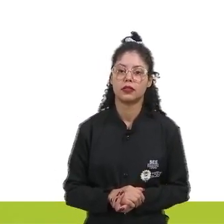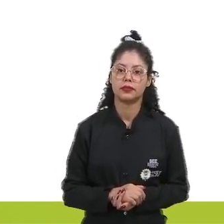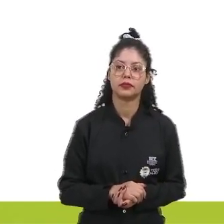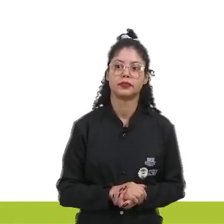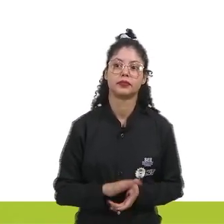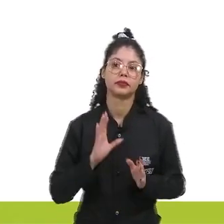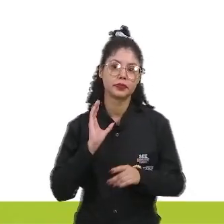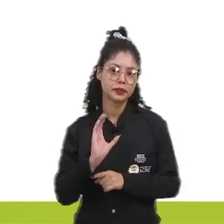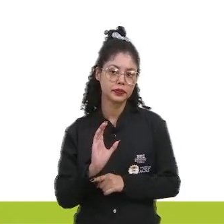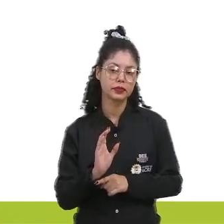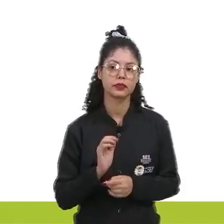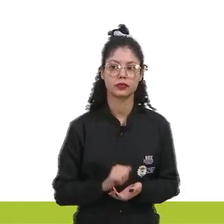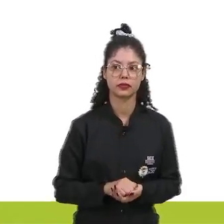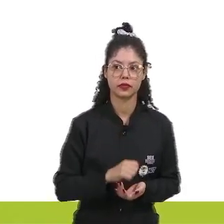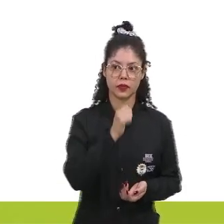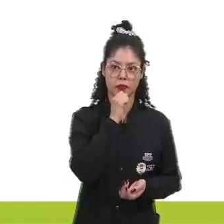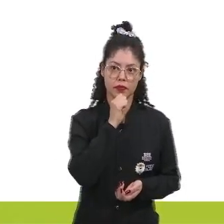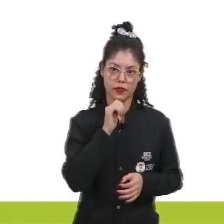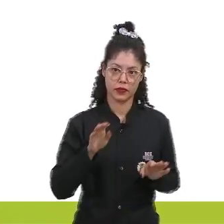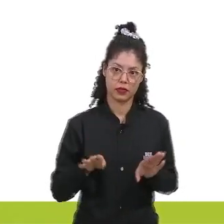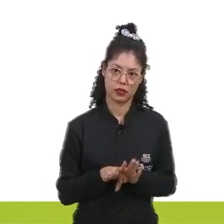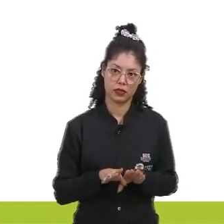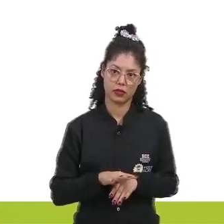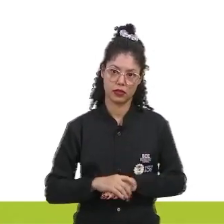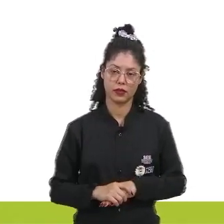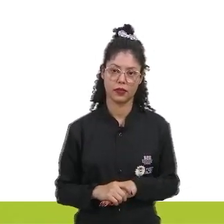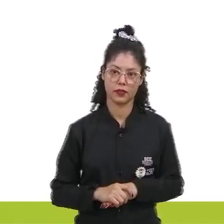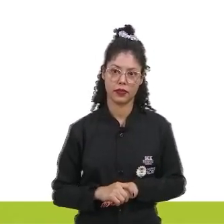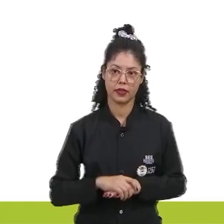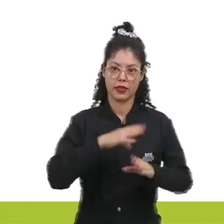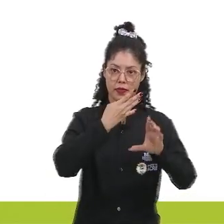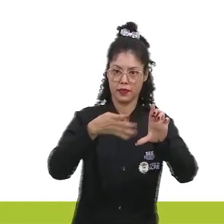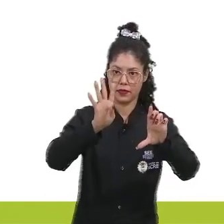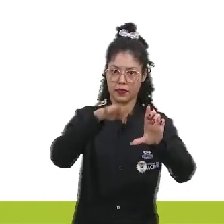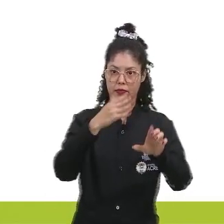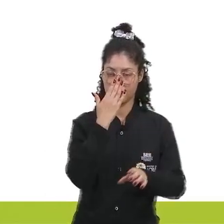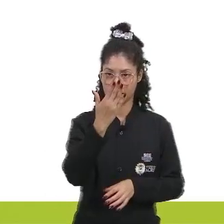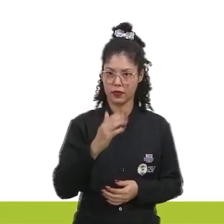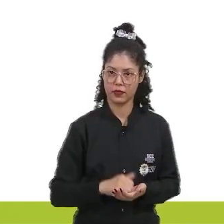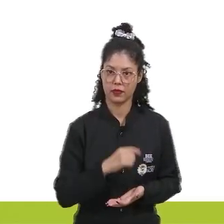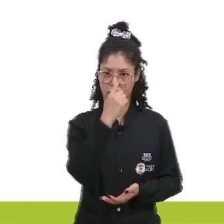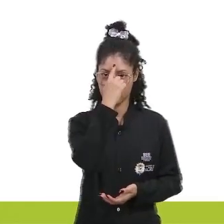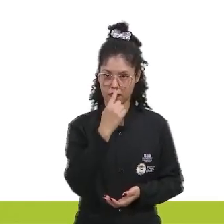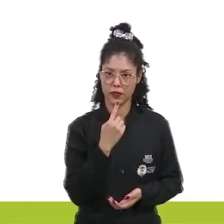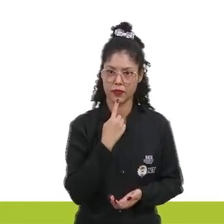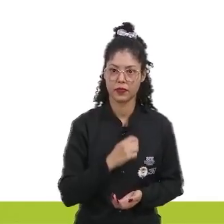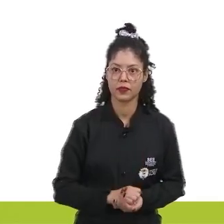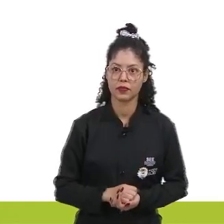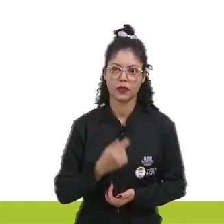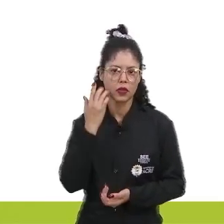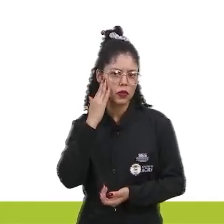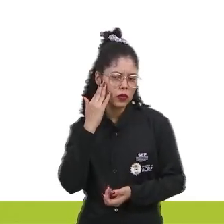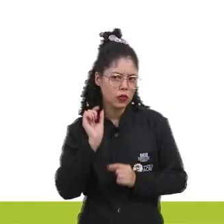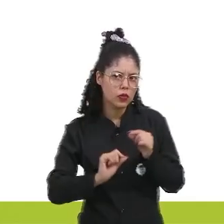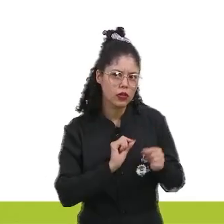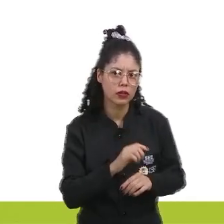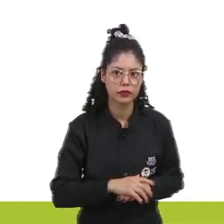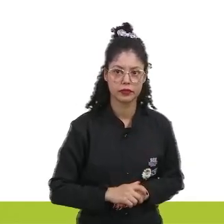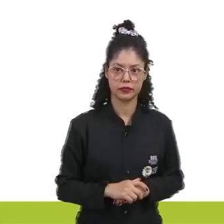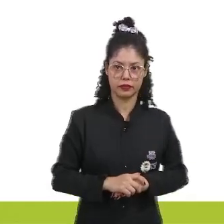Pergunta C. A gente tem aqui, ó, preenche a tabela a seguir, né? Então a gente vai fazer basicamente isso aqui, entender o que é a ideia da